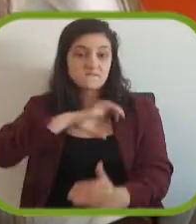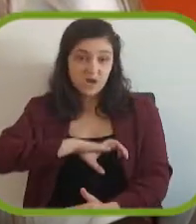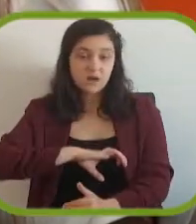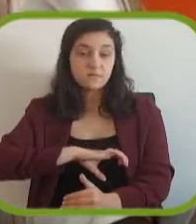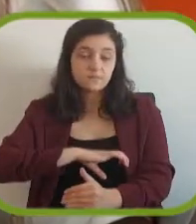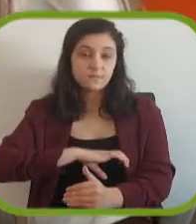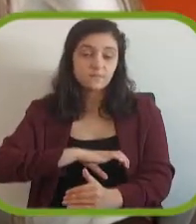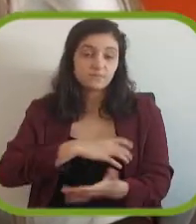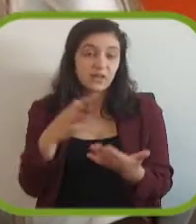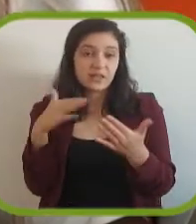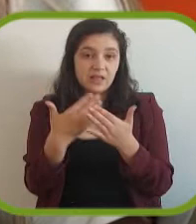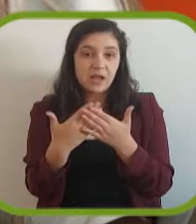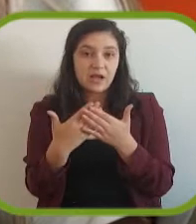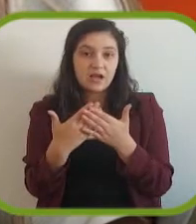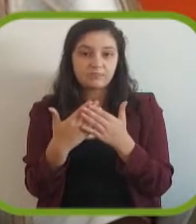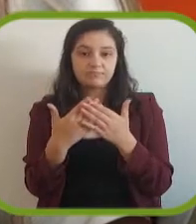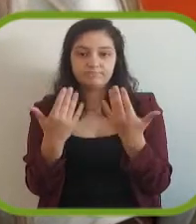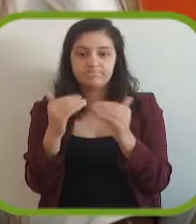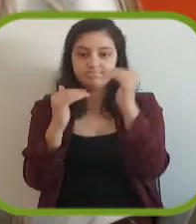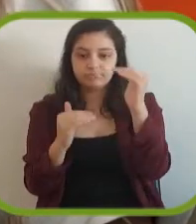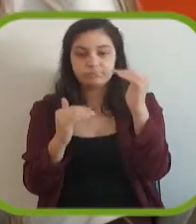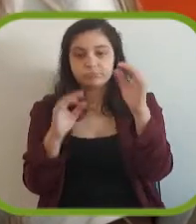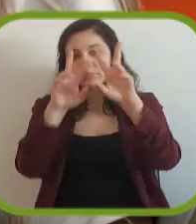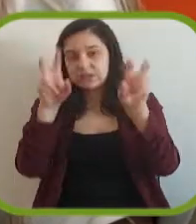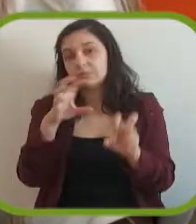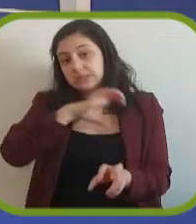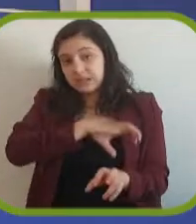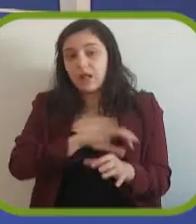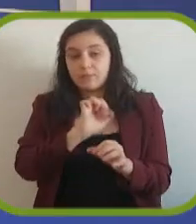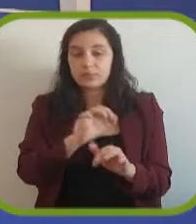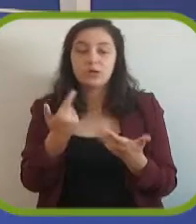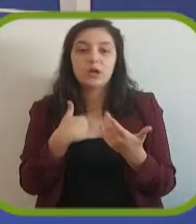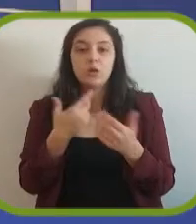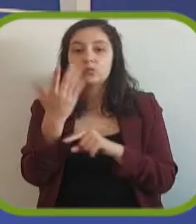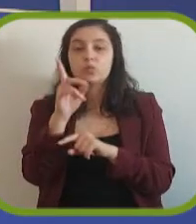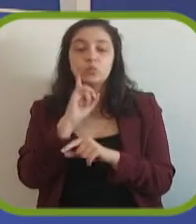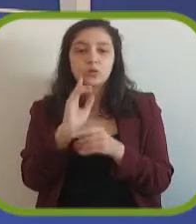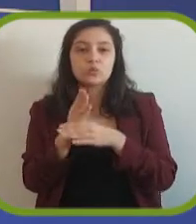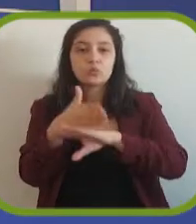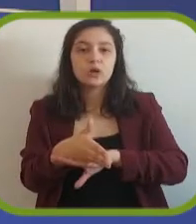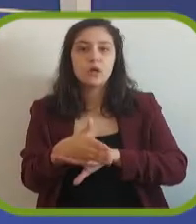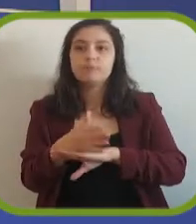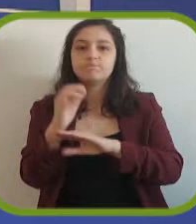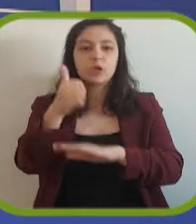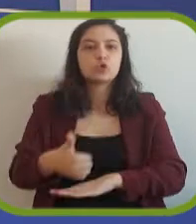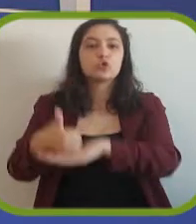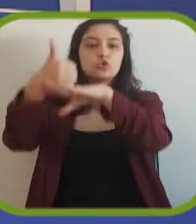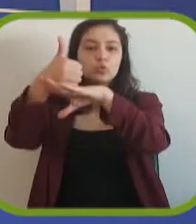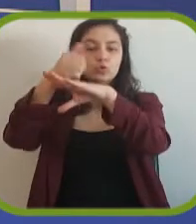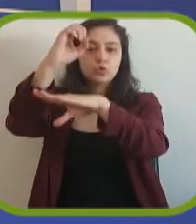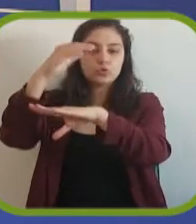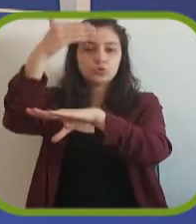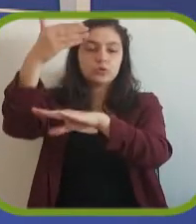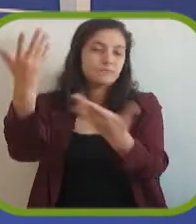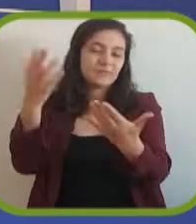desigualdades salariais, e, portanto, continua a haver o gap do ponto de vista salarial. No acesso das mulheres, por exemplo, a posições de topo, isso continua a